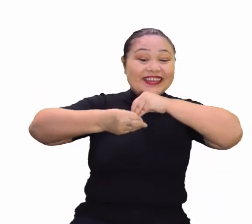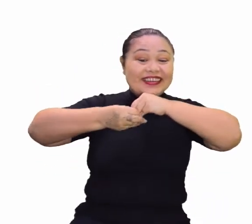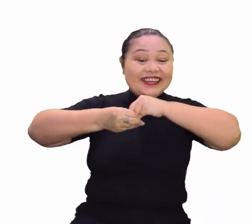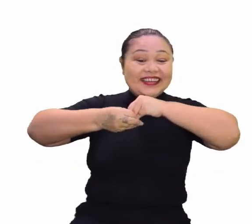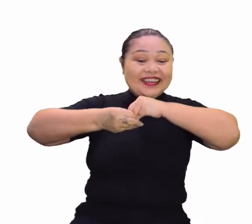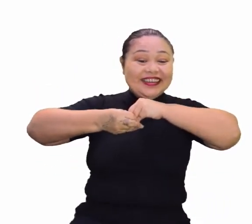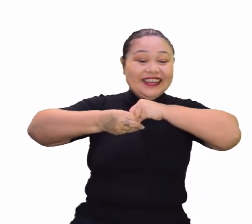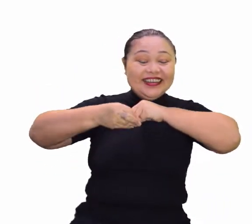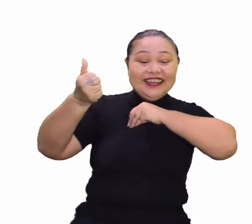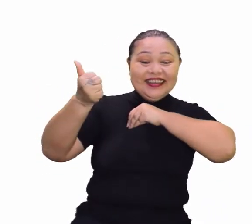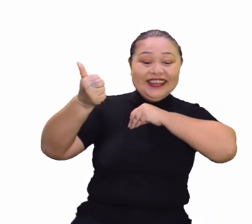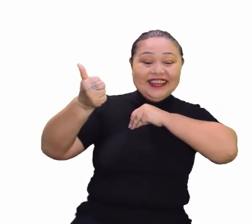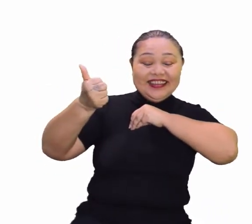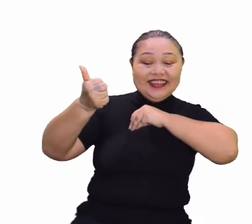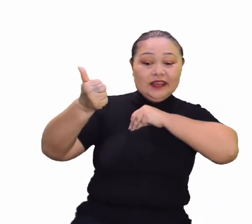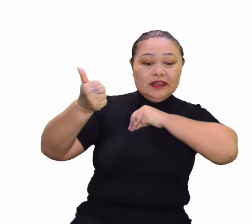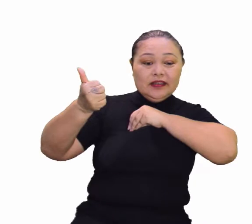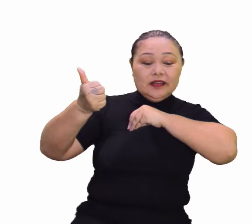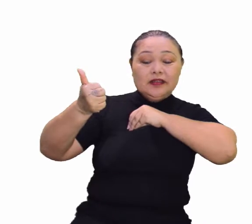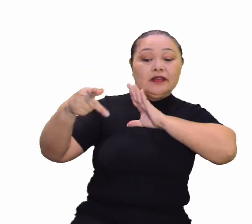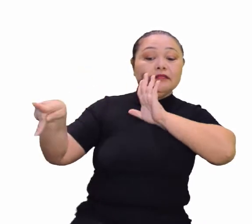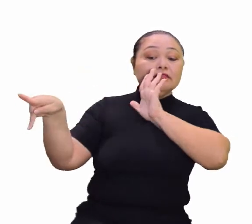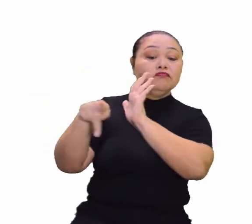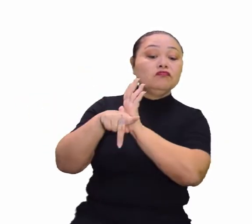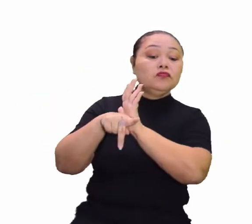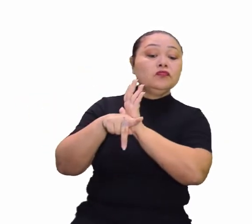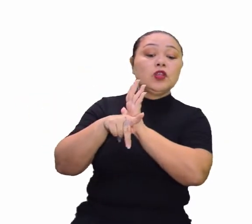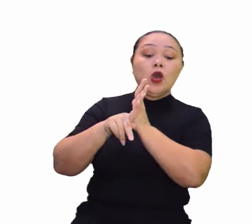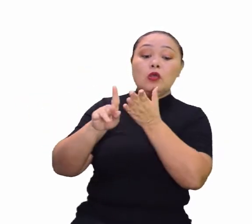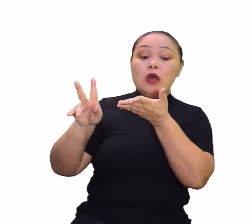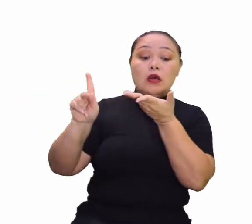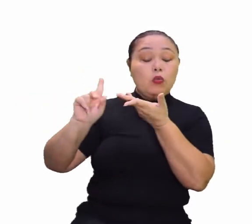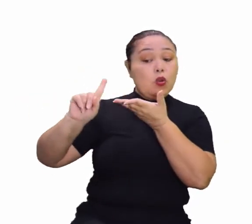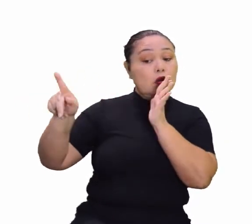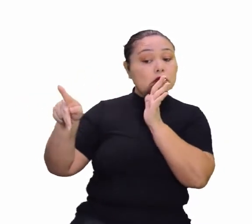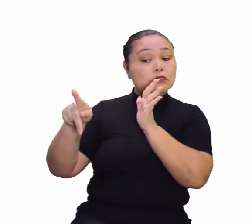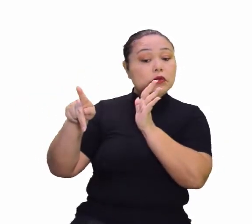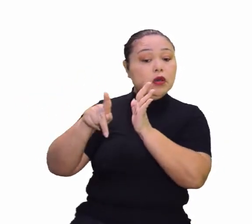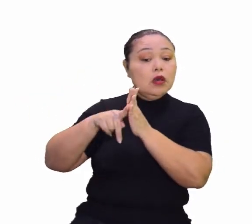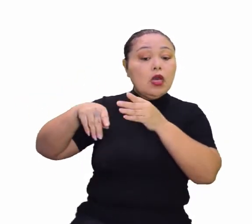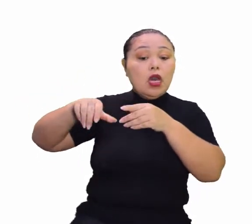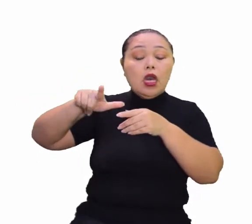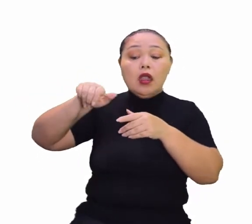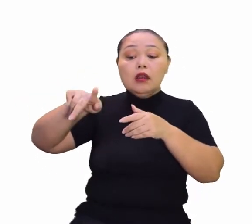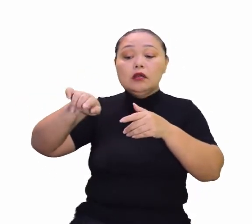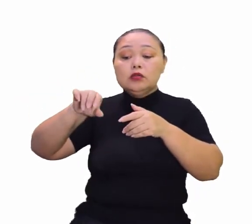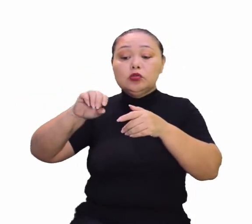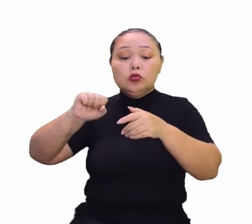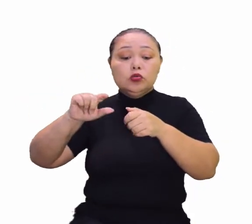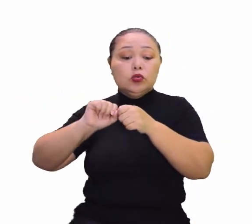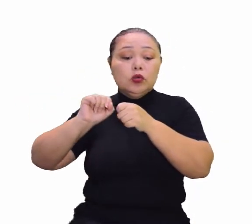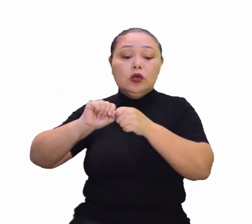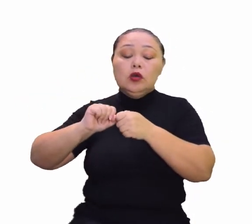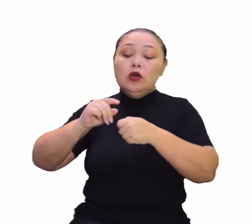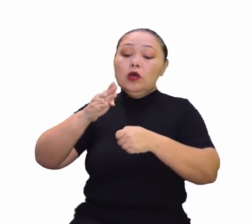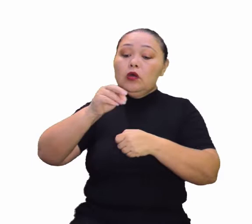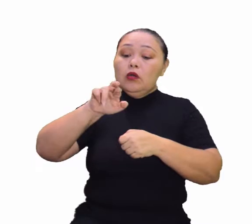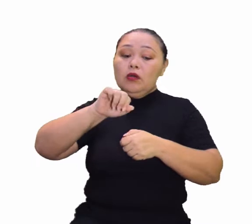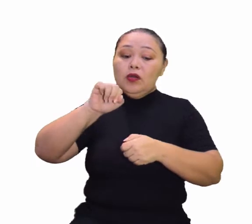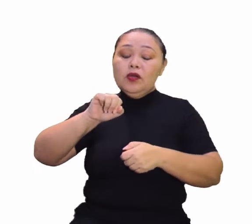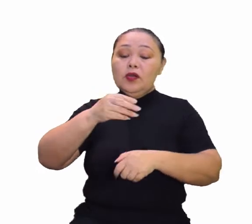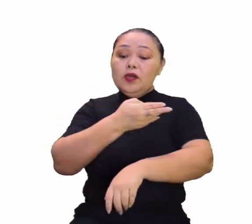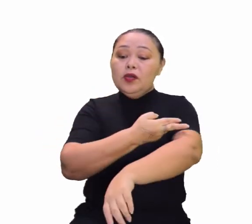a primeira legenda aqui, ó, declarado litigioso pelo Barão do Rio Branco. Tá, Rogério, olha só. Eu